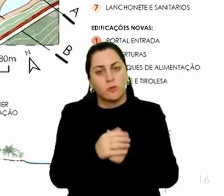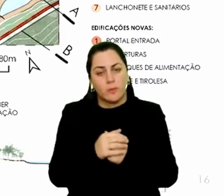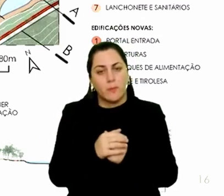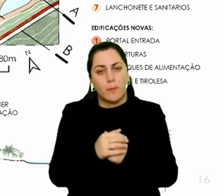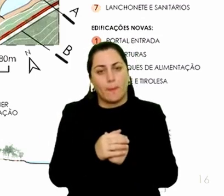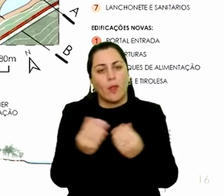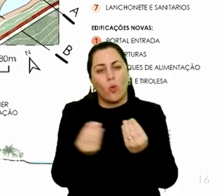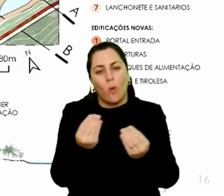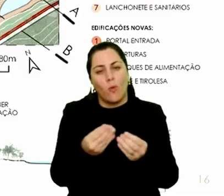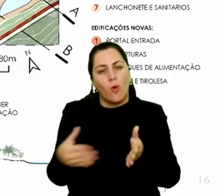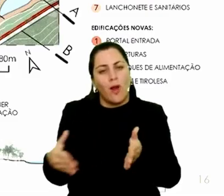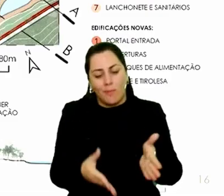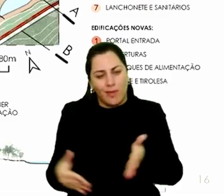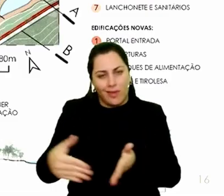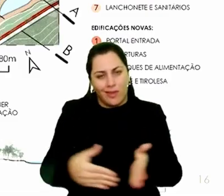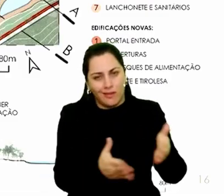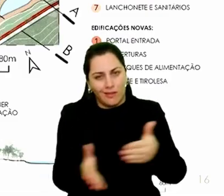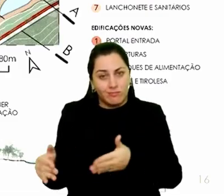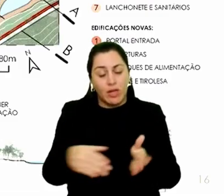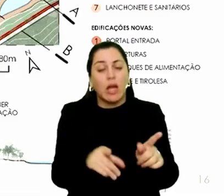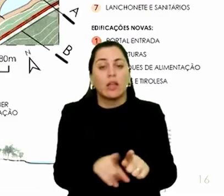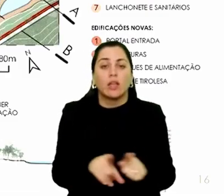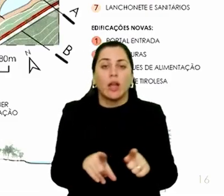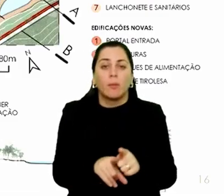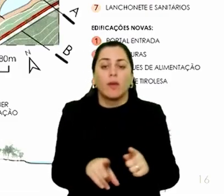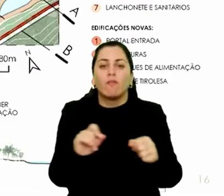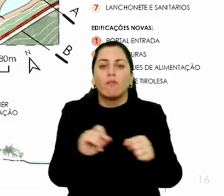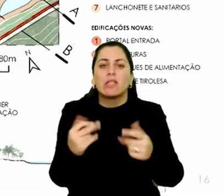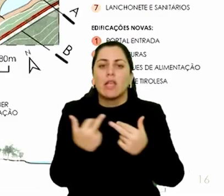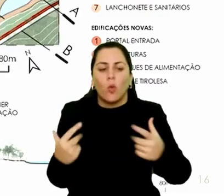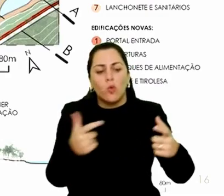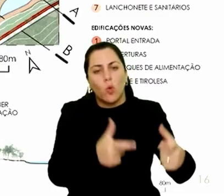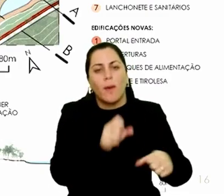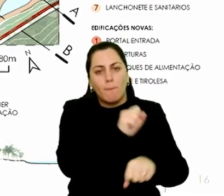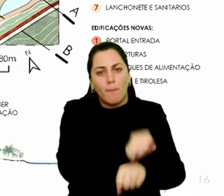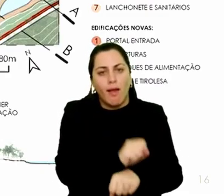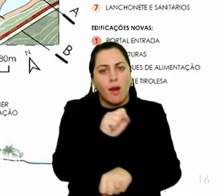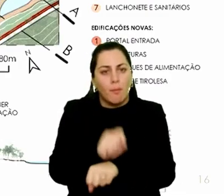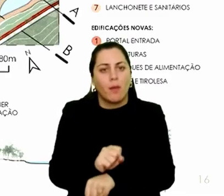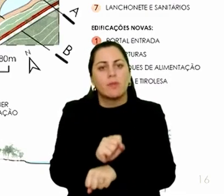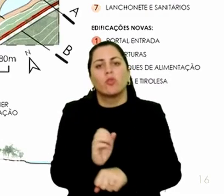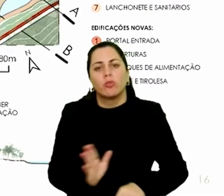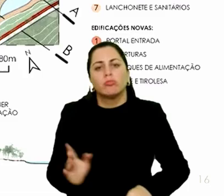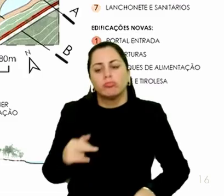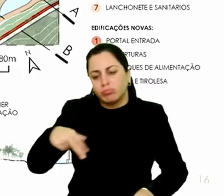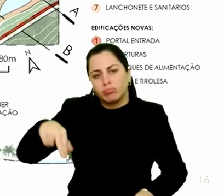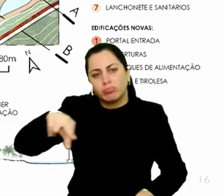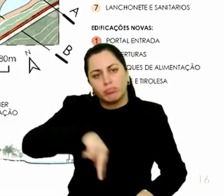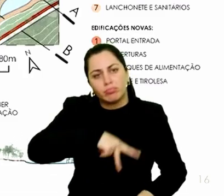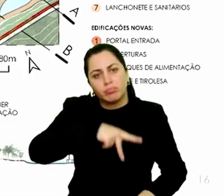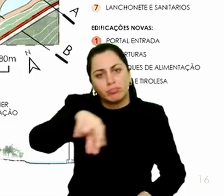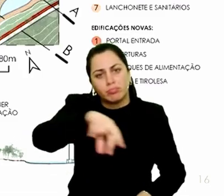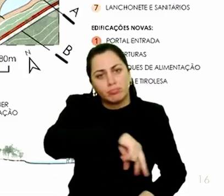desse caminho, foi que o objetivo também foi criar atividades e pontos de parada ao longo de todo esse percurso,